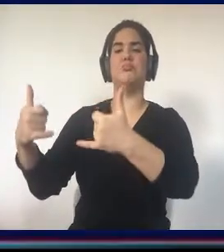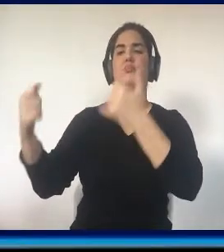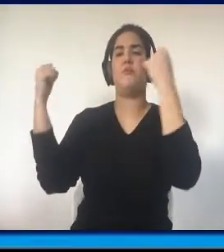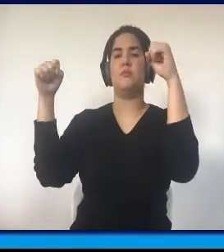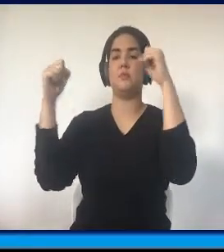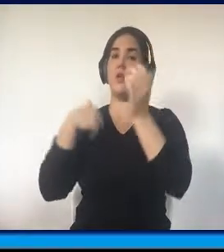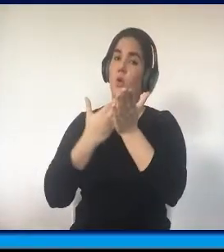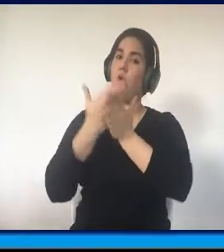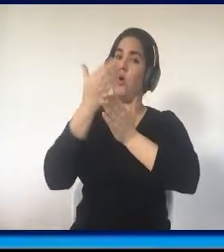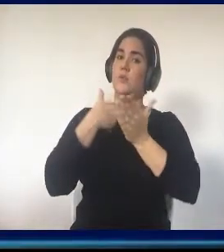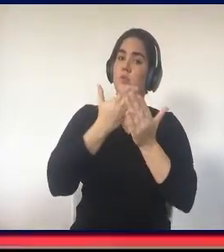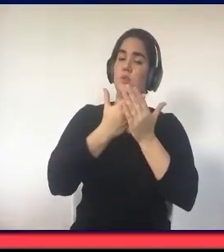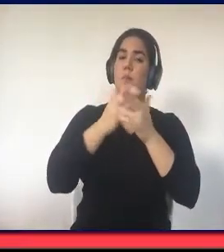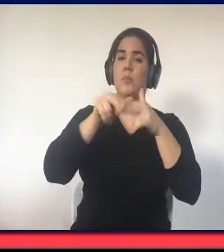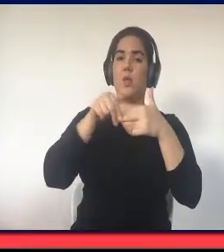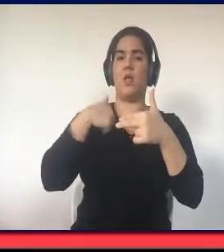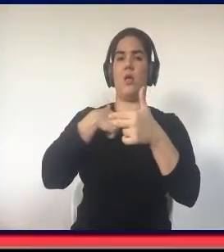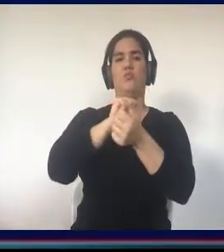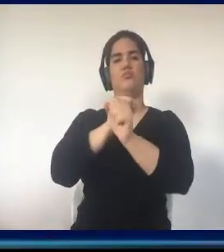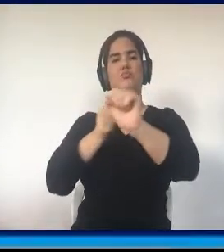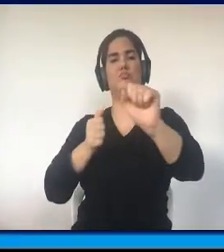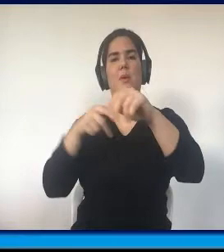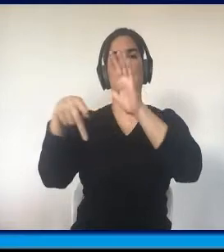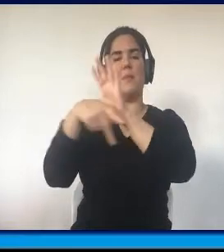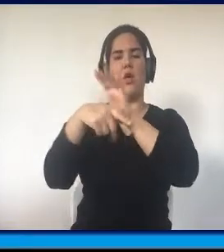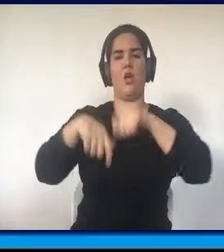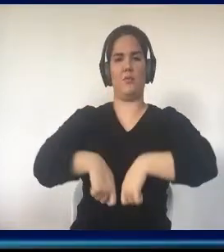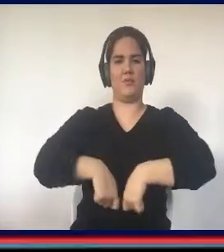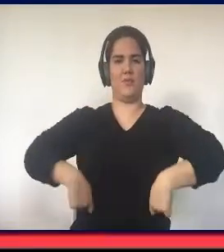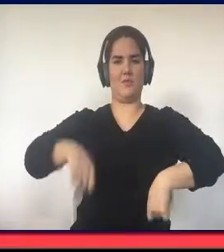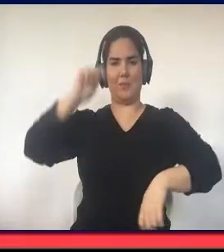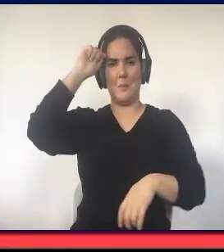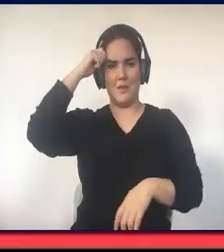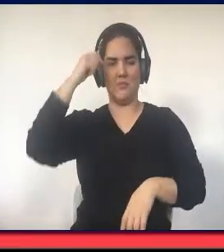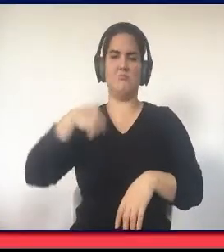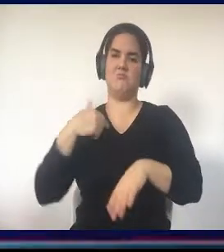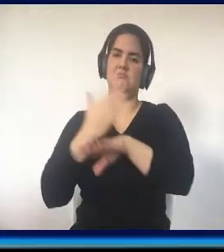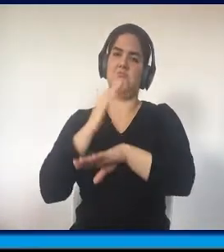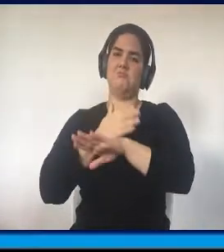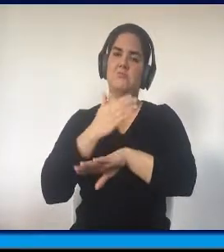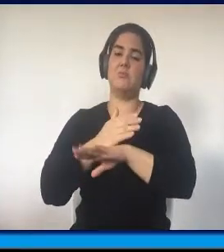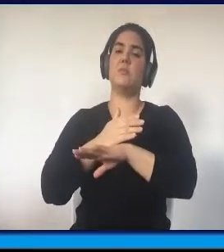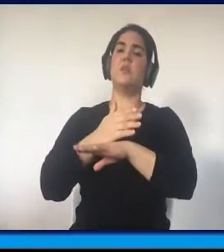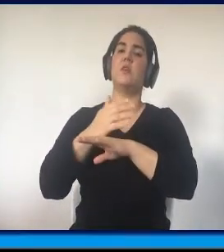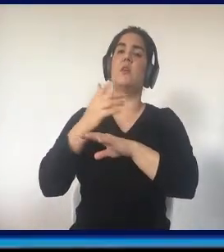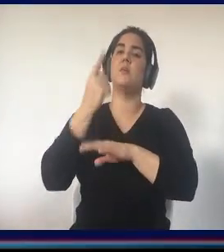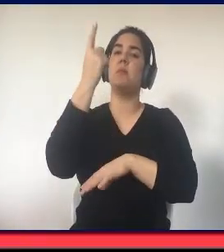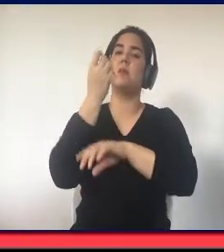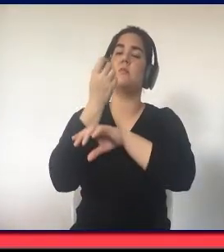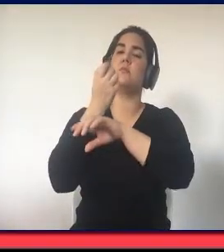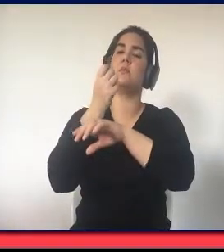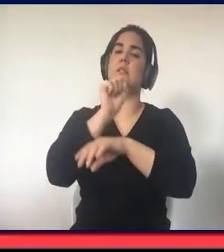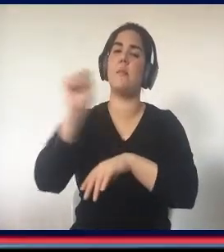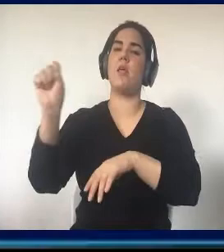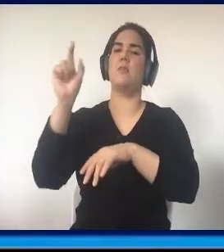preta de taekwondo. Eu queria ter esse diferencial. Mas eu descobri no primeiro semestre a disciplina de recreação. Desde então, nunca mais saí